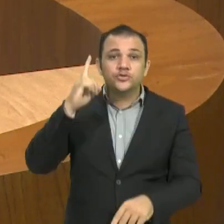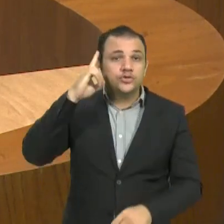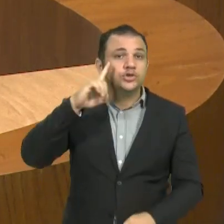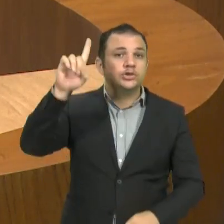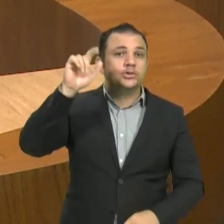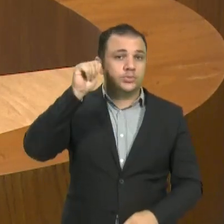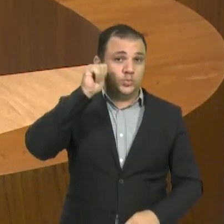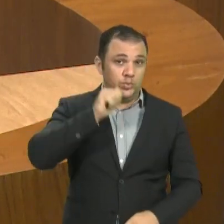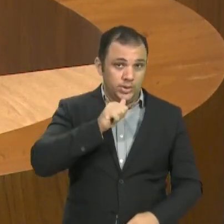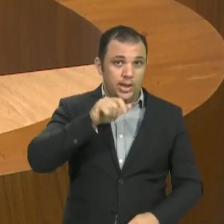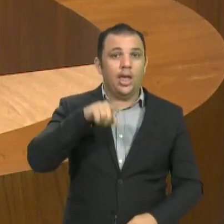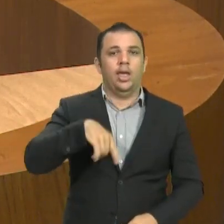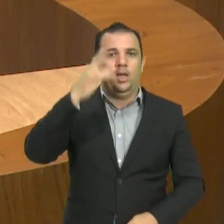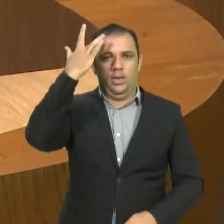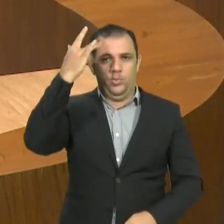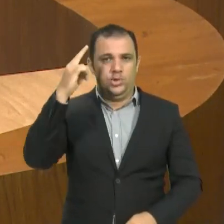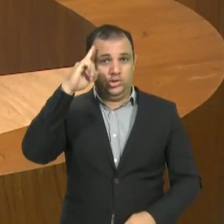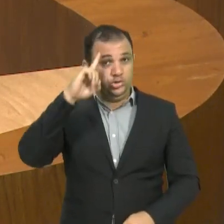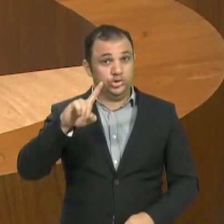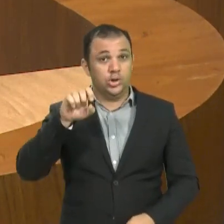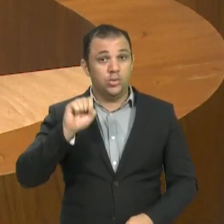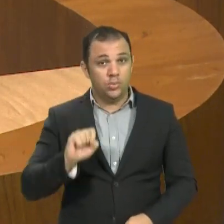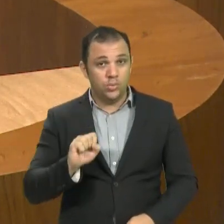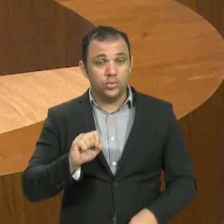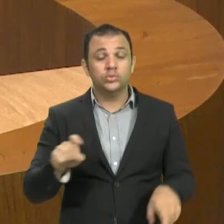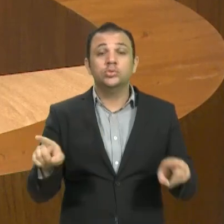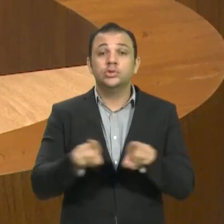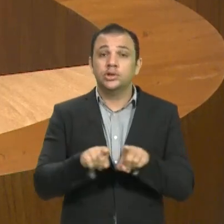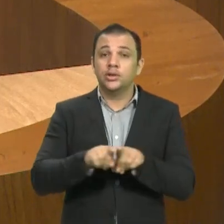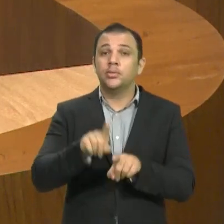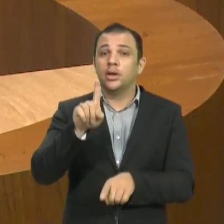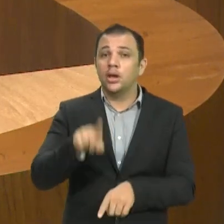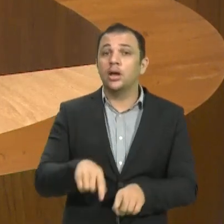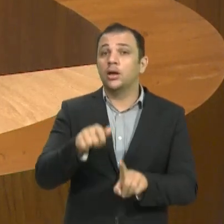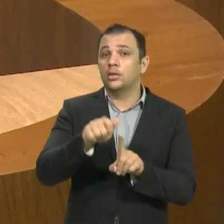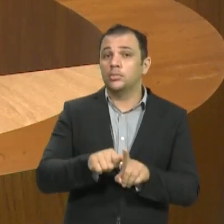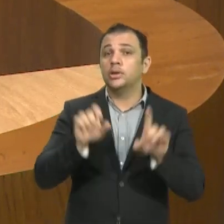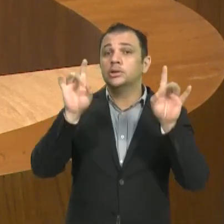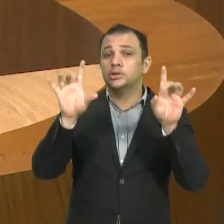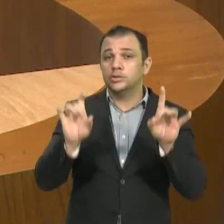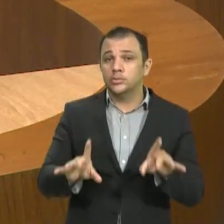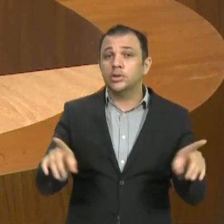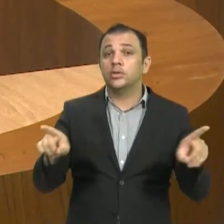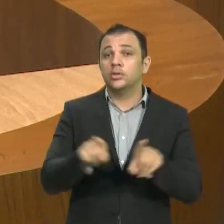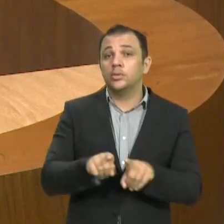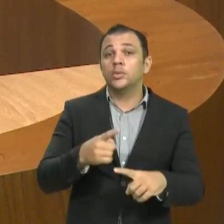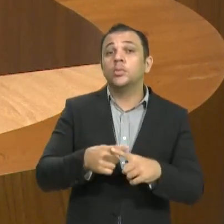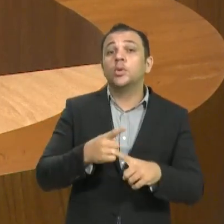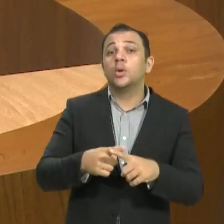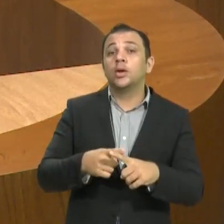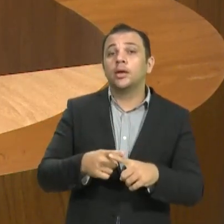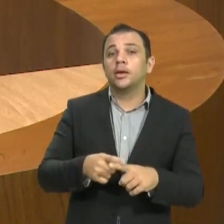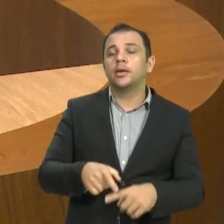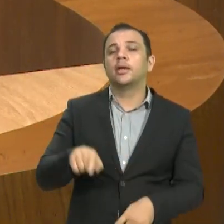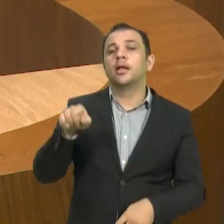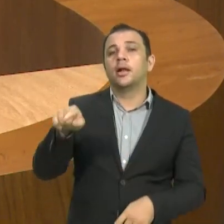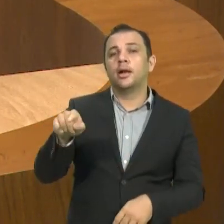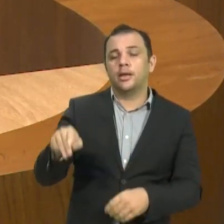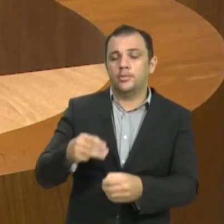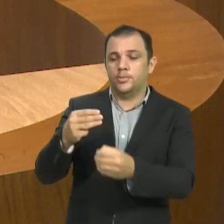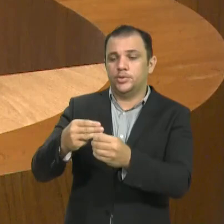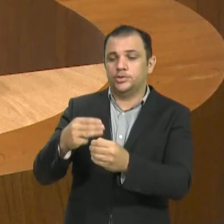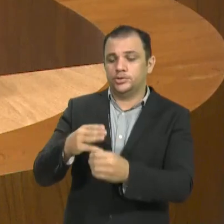8, é um mês especial também, porque é aniversário da nossa querida Balsas.